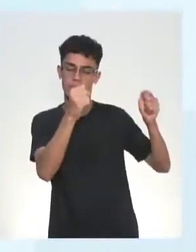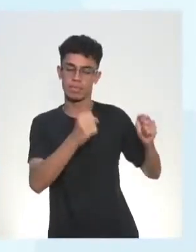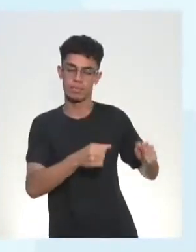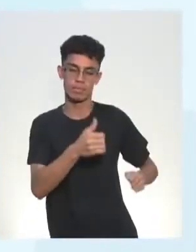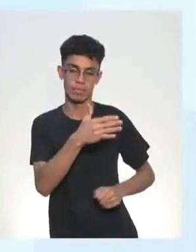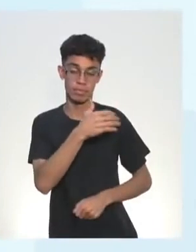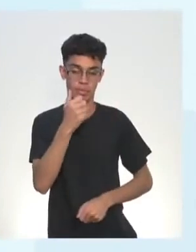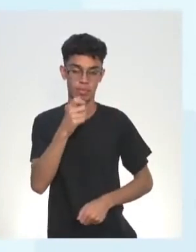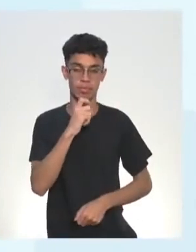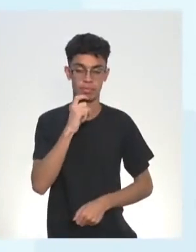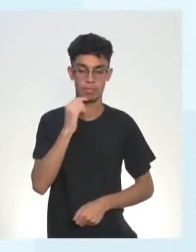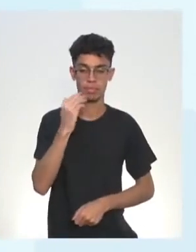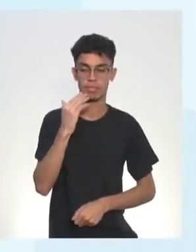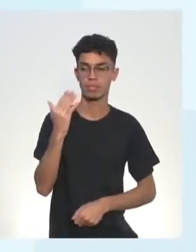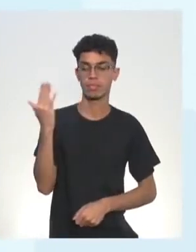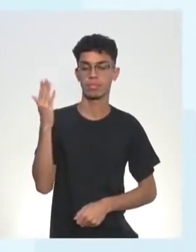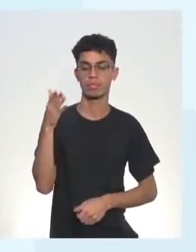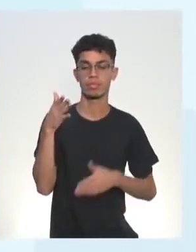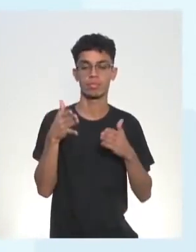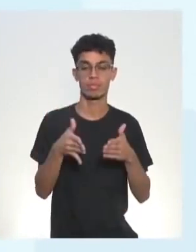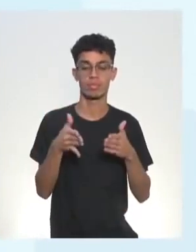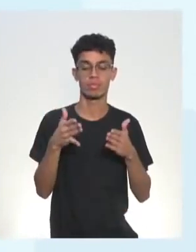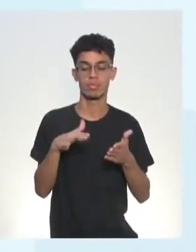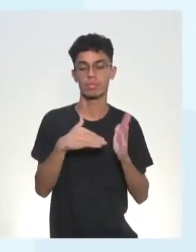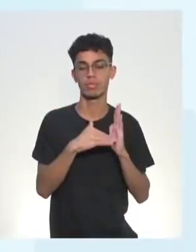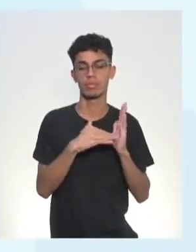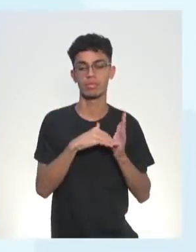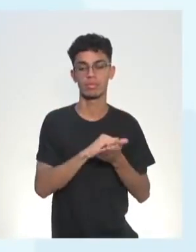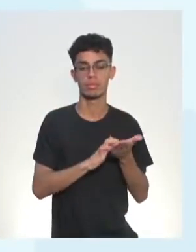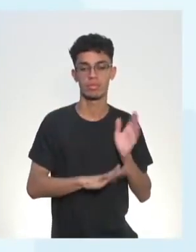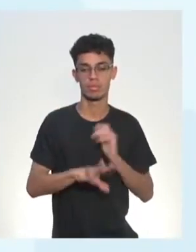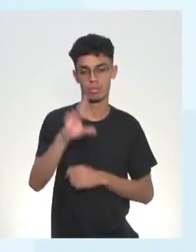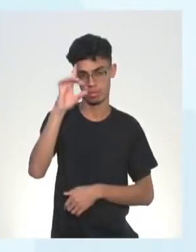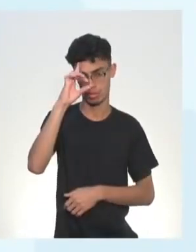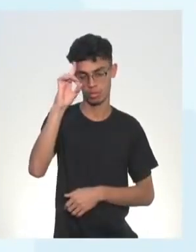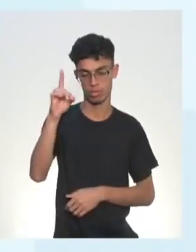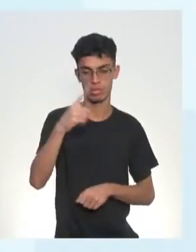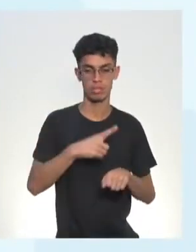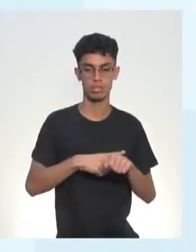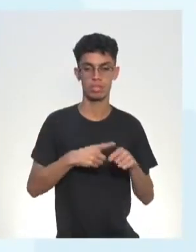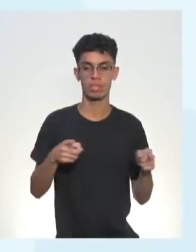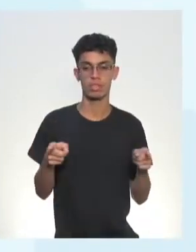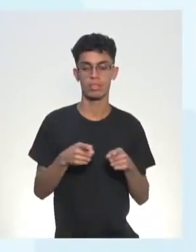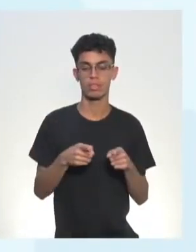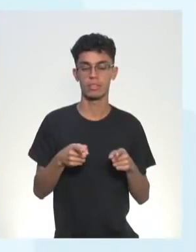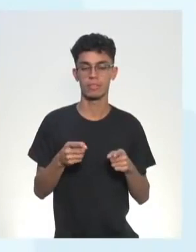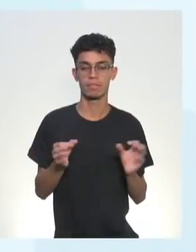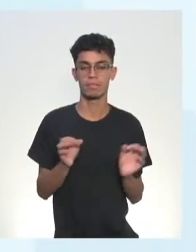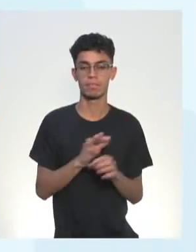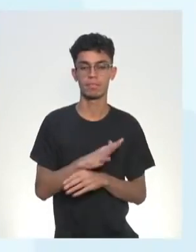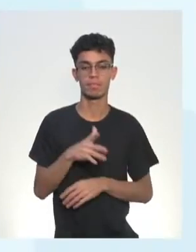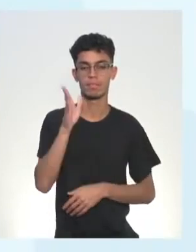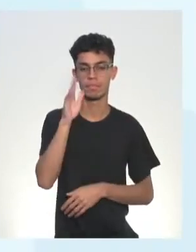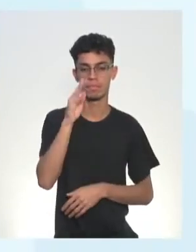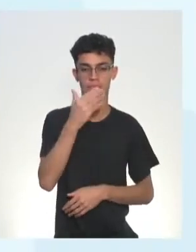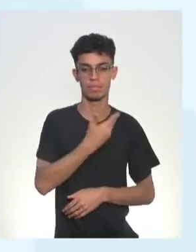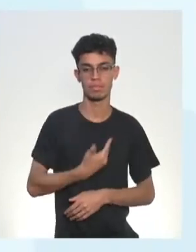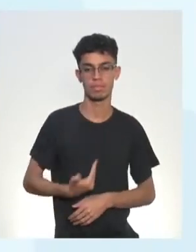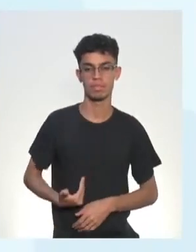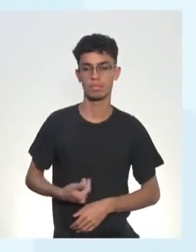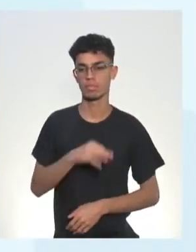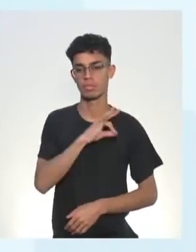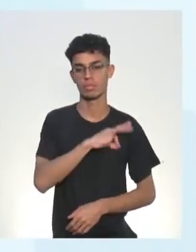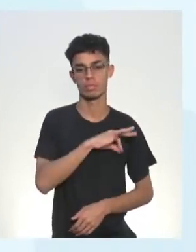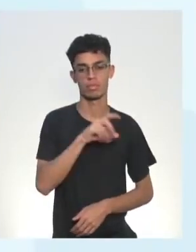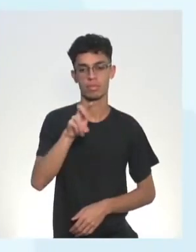Tá aqui a resolução para você. E agora a gente vai para a nossa última atividade do dia. E a aula está acabando, professor Inês, vamos lá. Um funcionário público